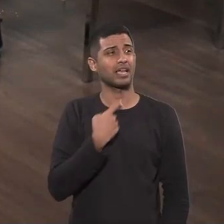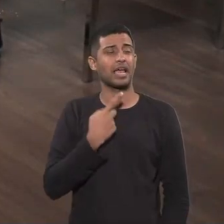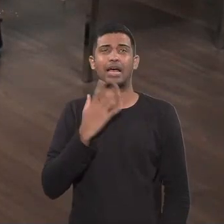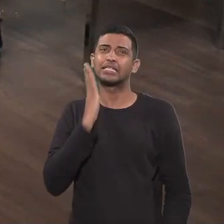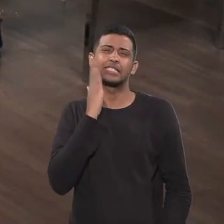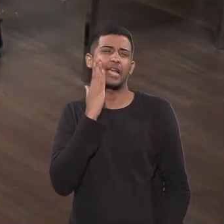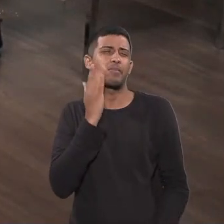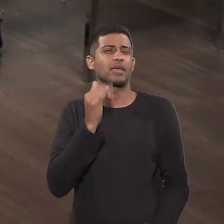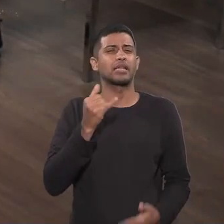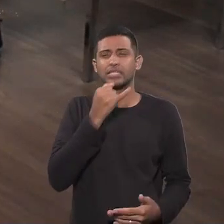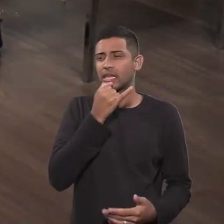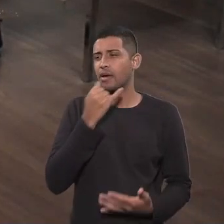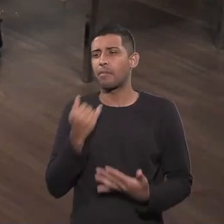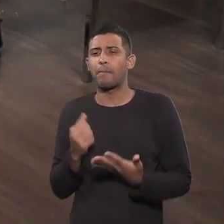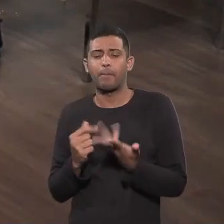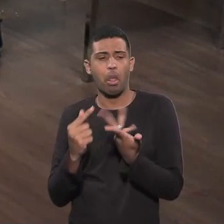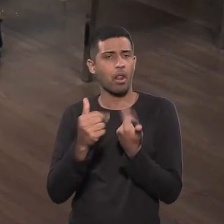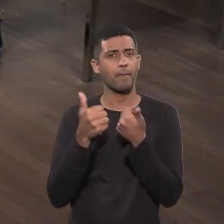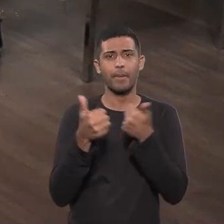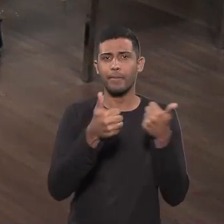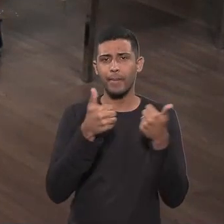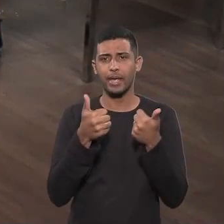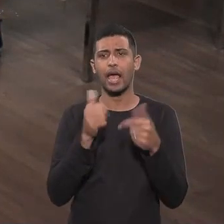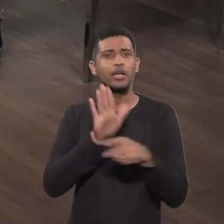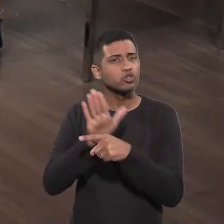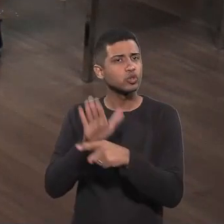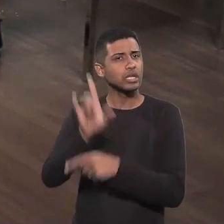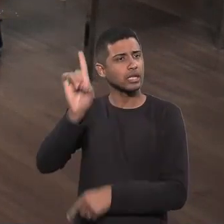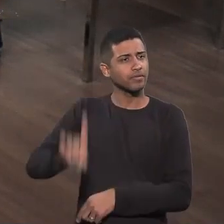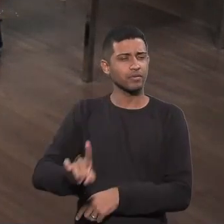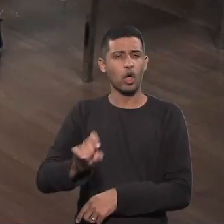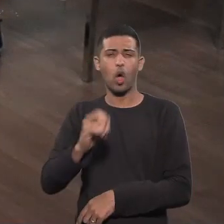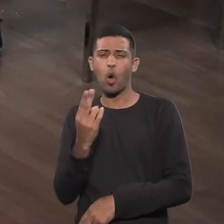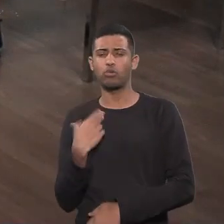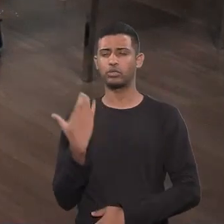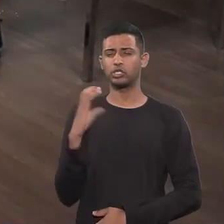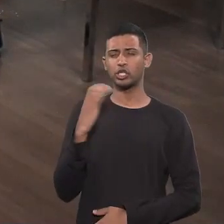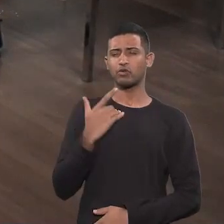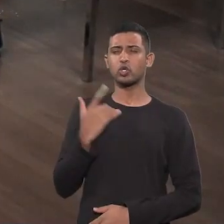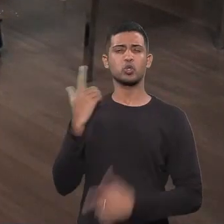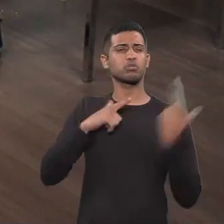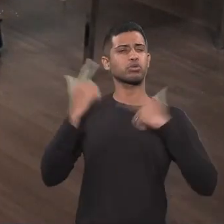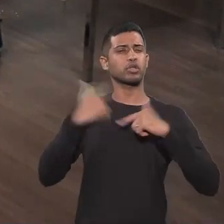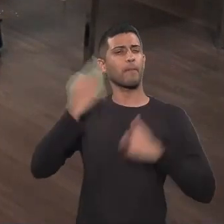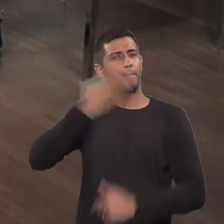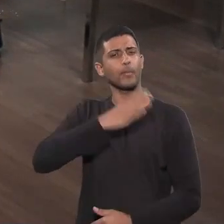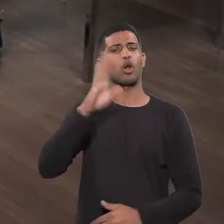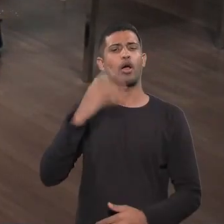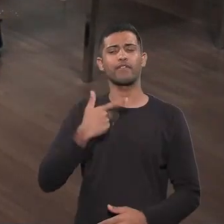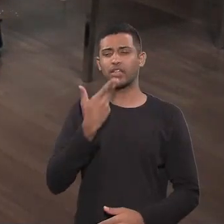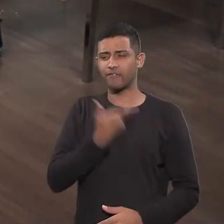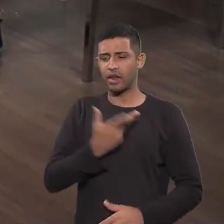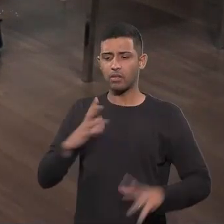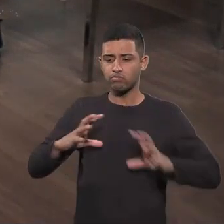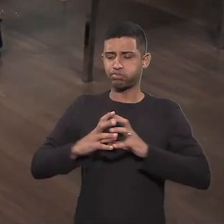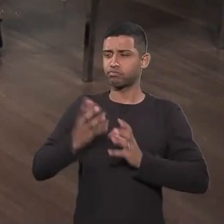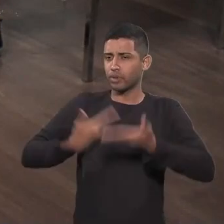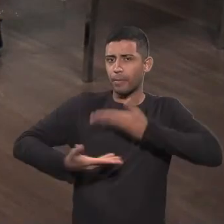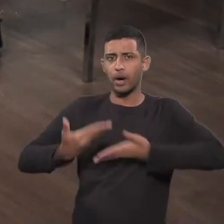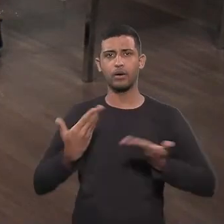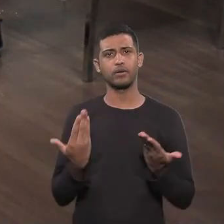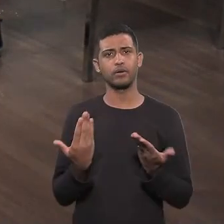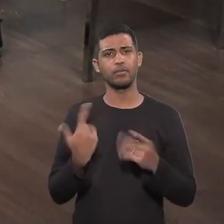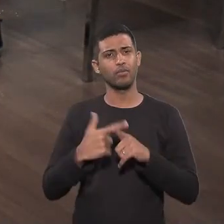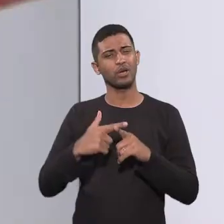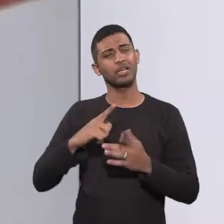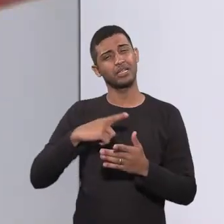identificar, digamos, melhorias mais significativas e evidências científicas mais incontestáveis em termos do benefício coletivo, porque